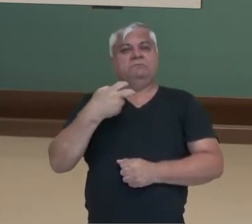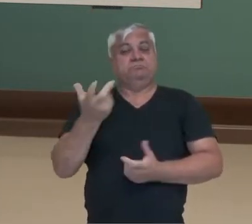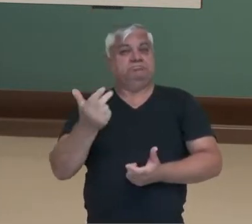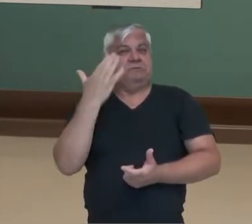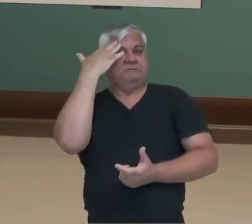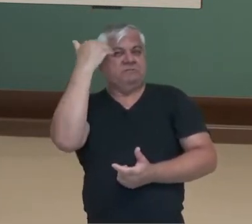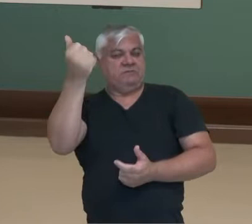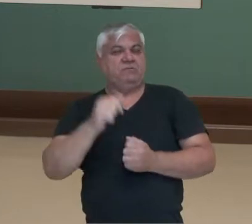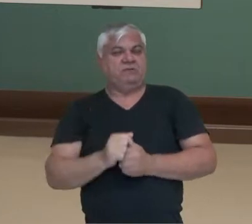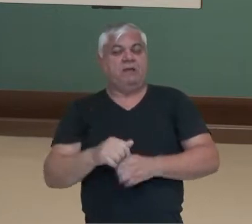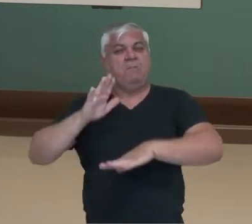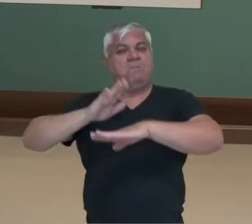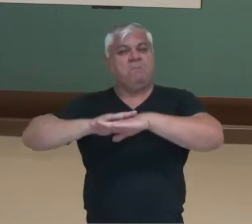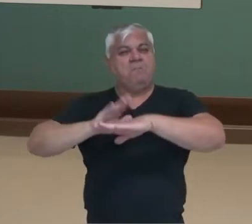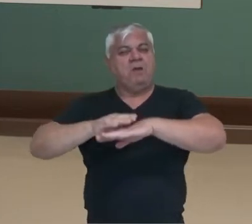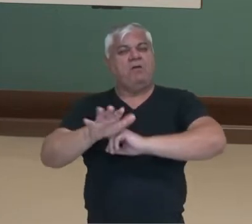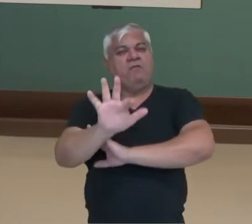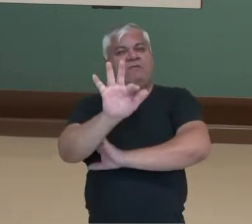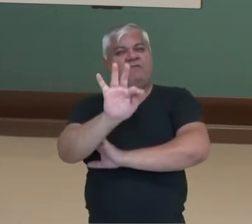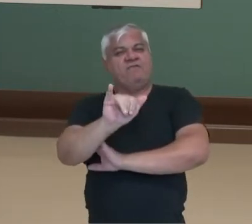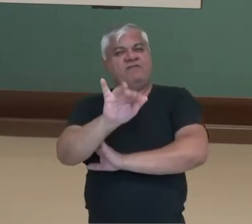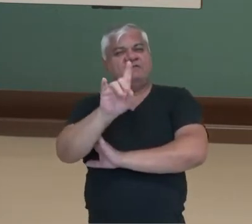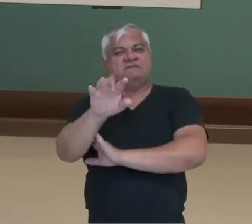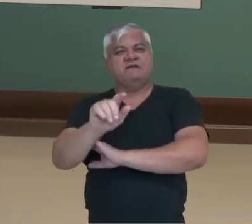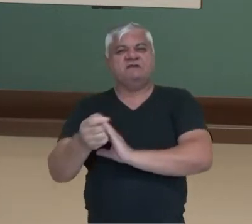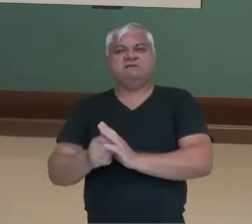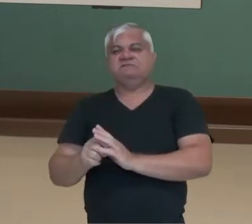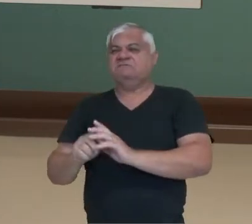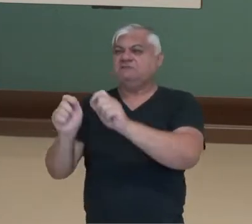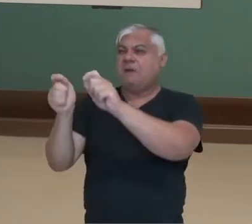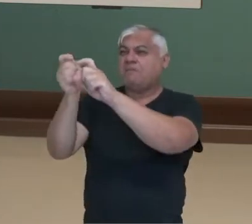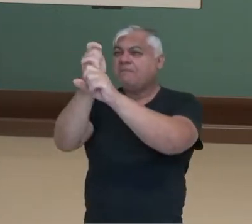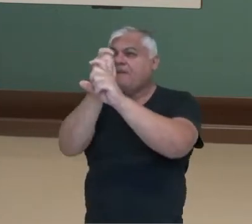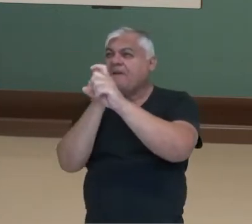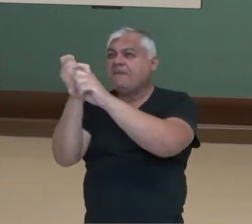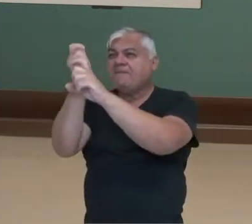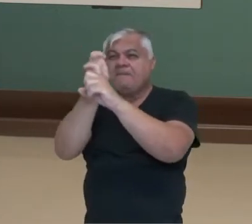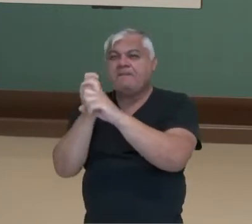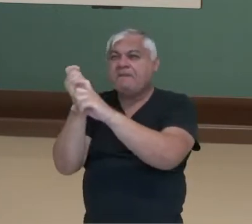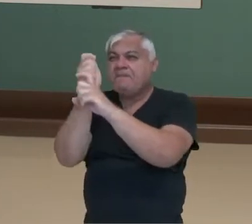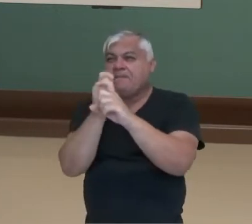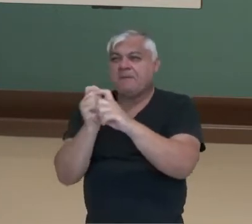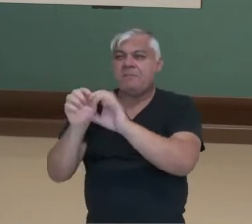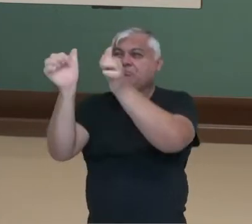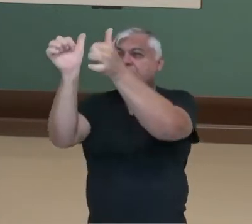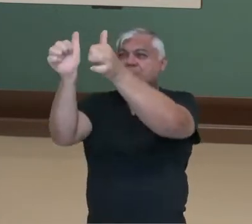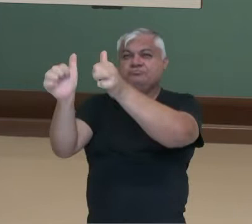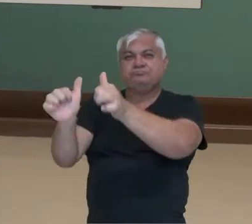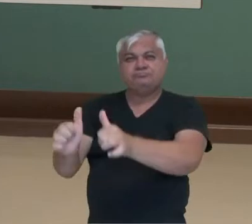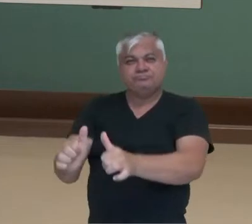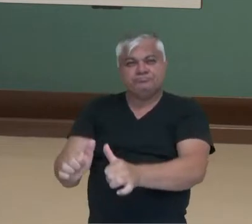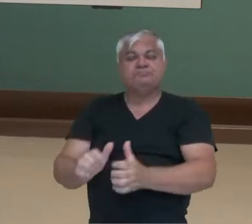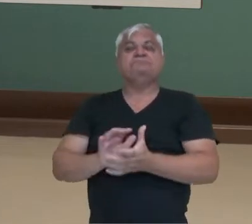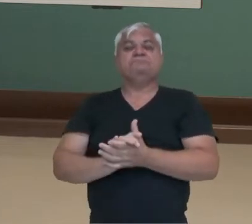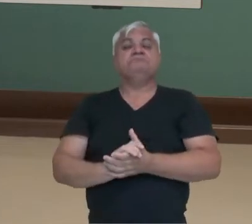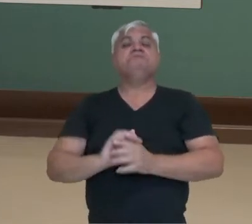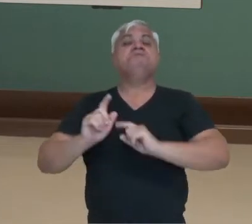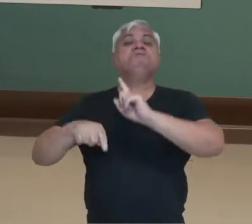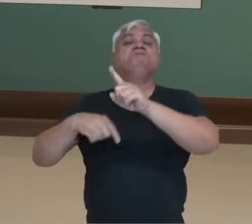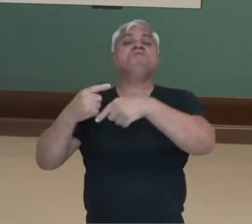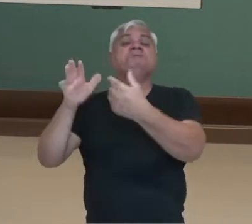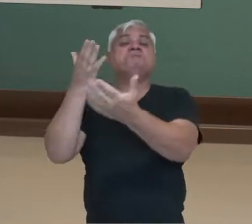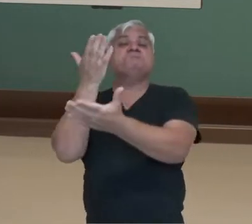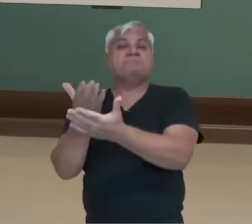escultor Fídias, em meados do século, logo após os persas terem sido derrotados pelos atenienses, certo?